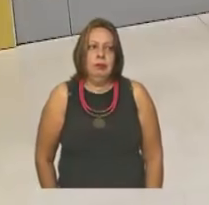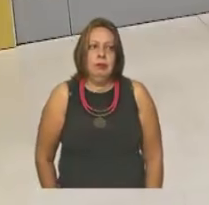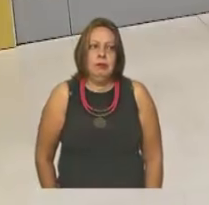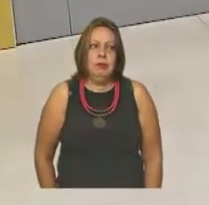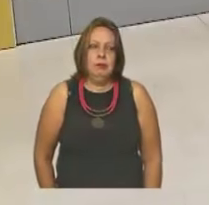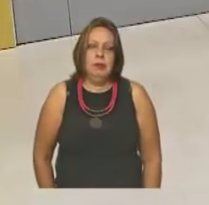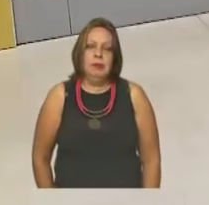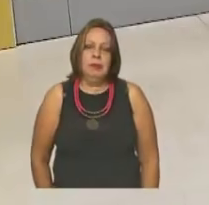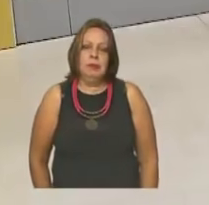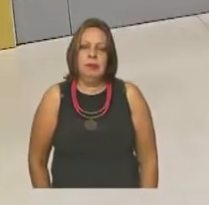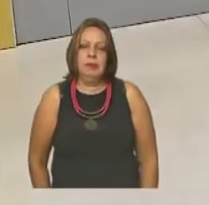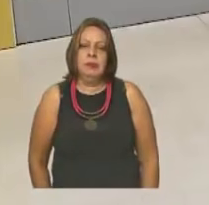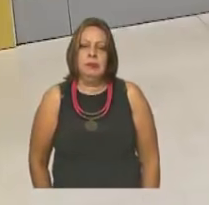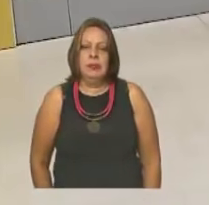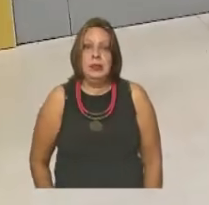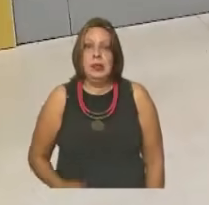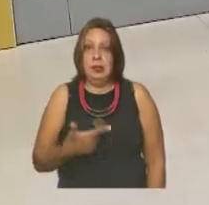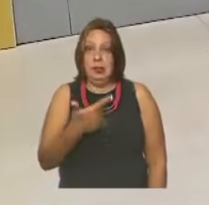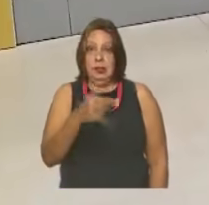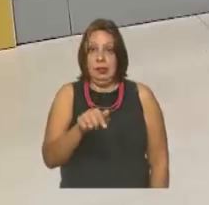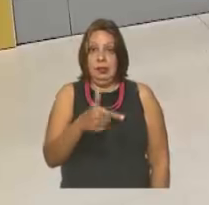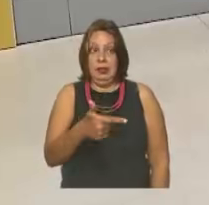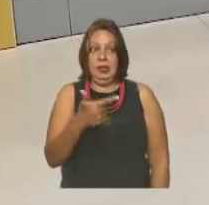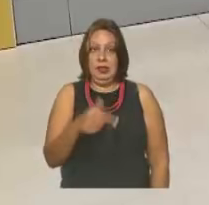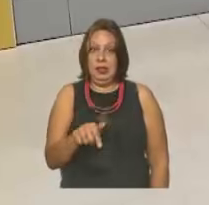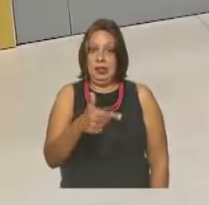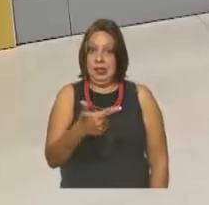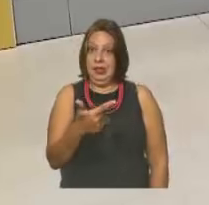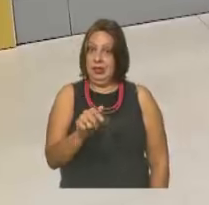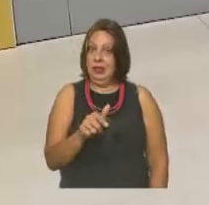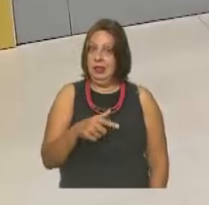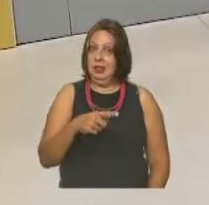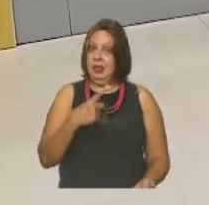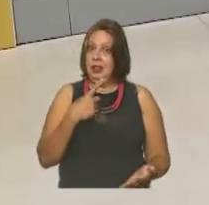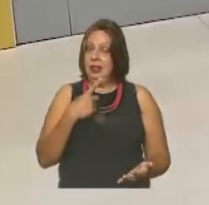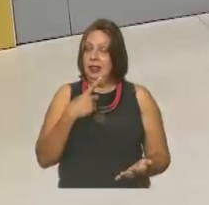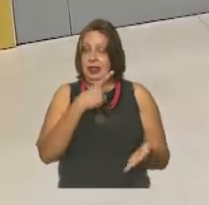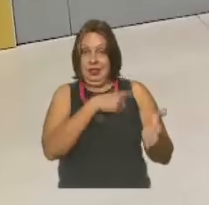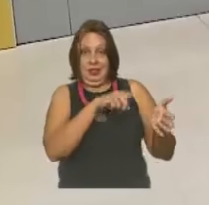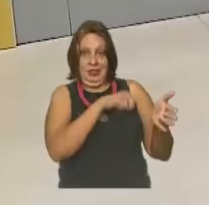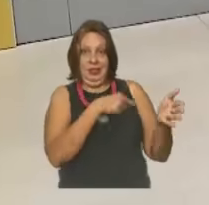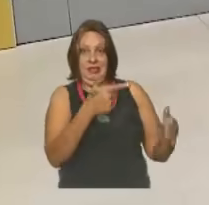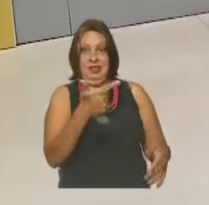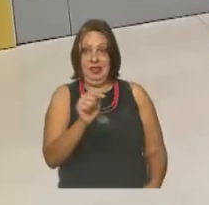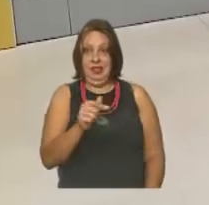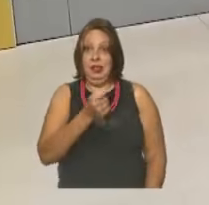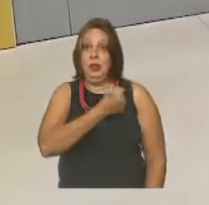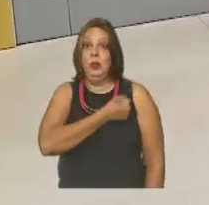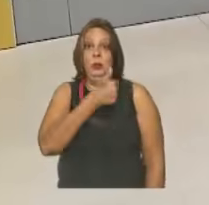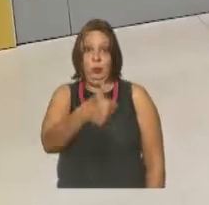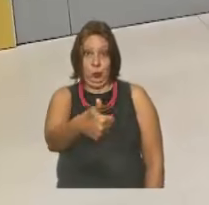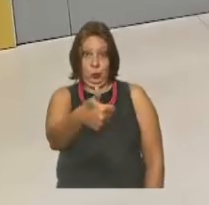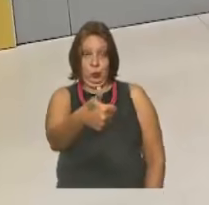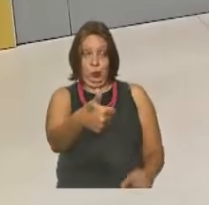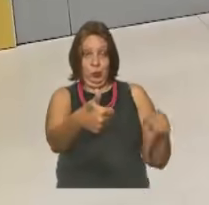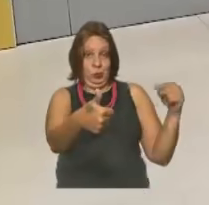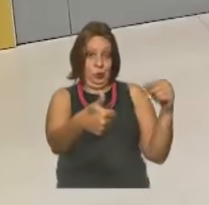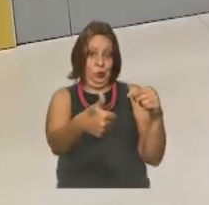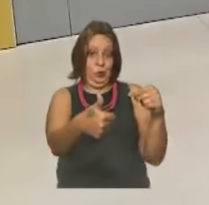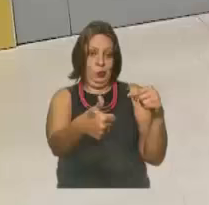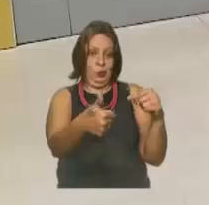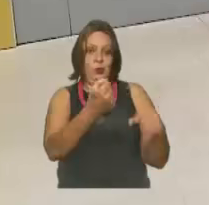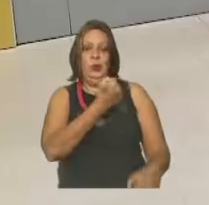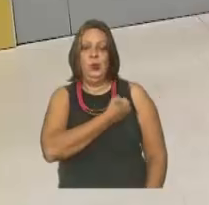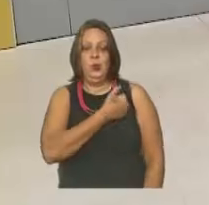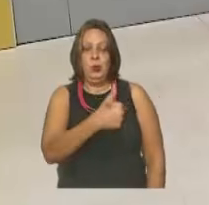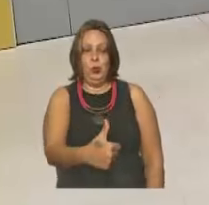Subiu a primeira bolinha. 27. Marque 27. 27, Bete. 27, Bete. 1 é a bolinha de número 1 que